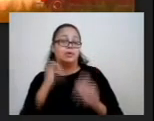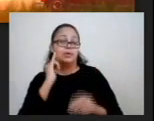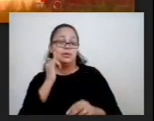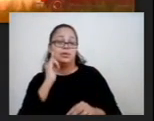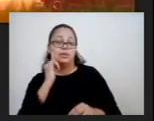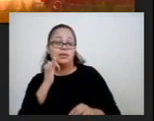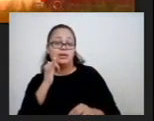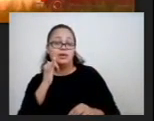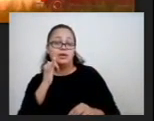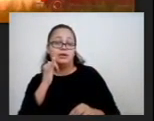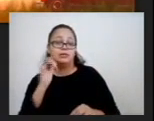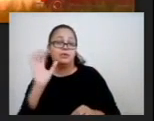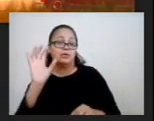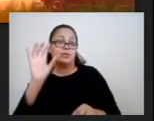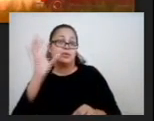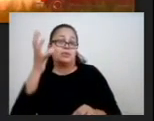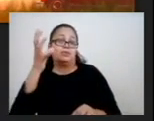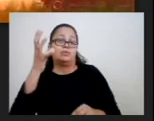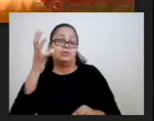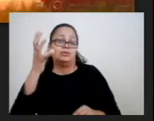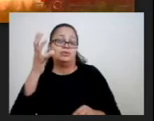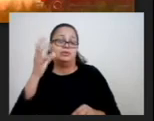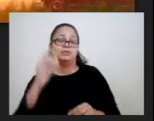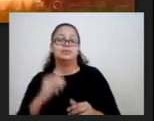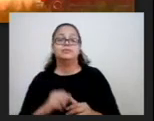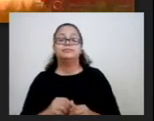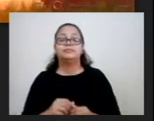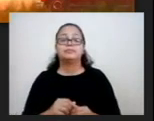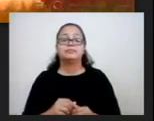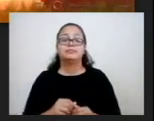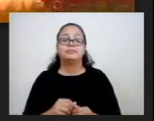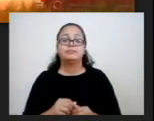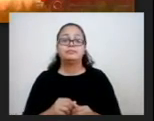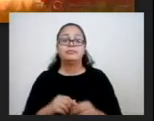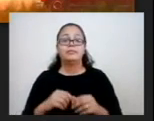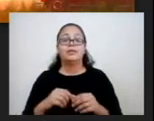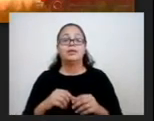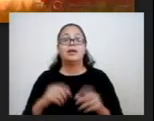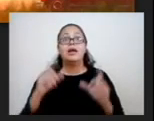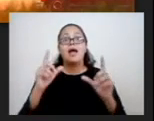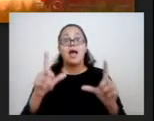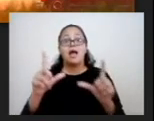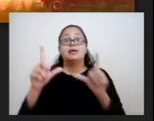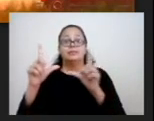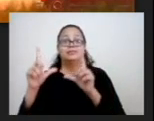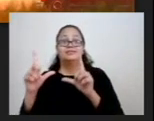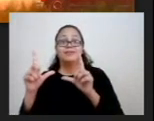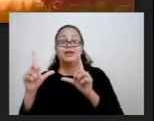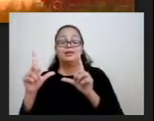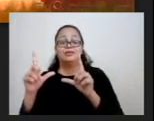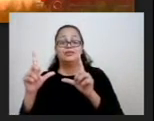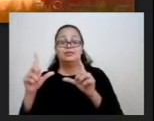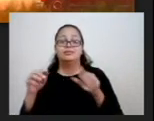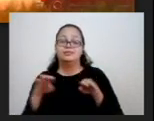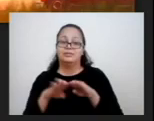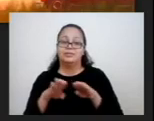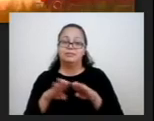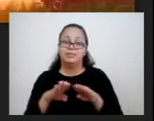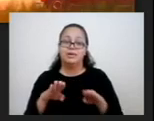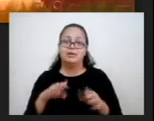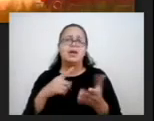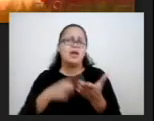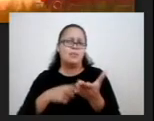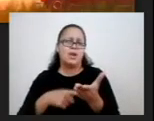a viagem, todos os acontecimentos, ou somente os mais marcantes. E eu posso colocar imagens. Então,